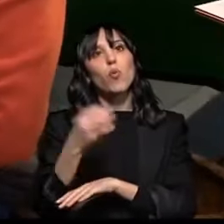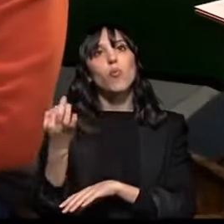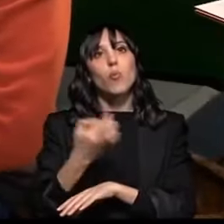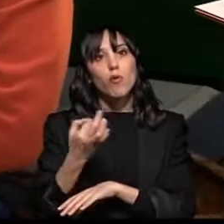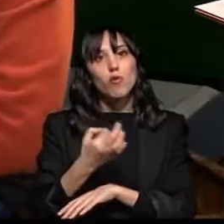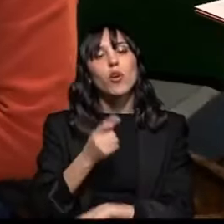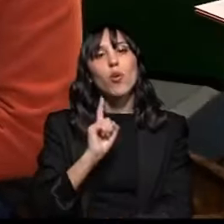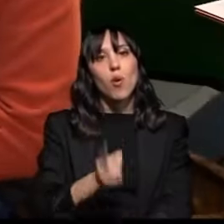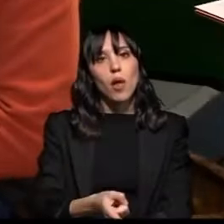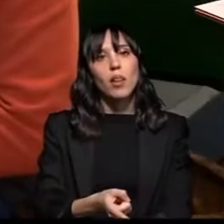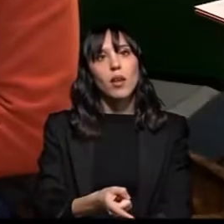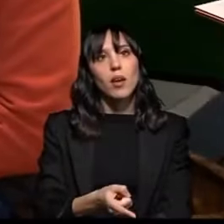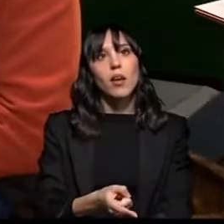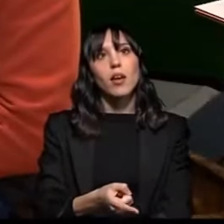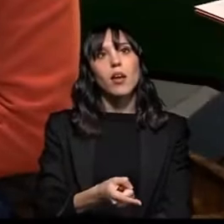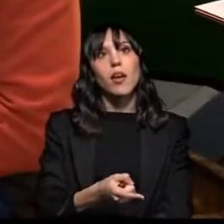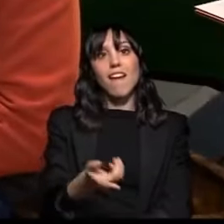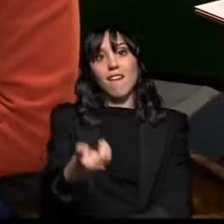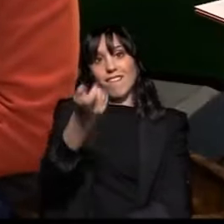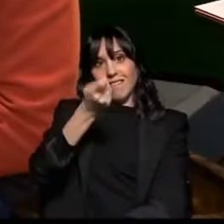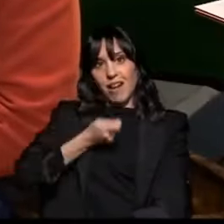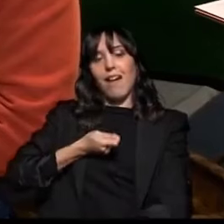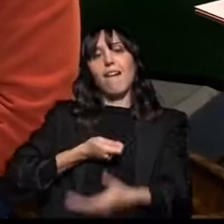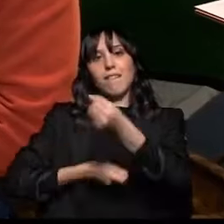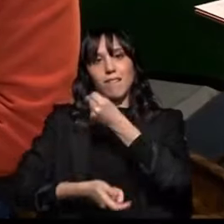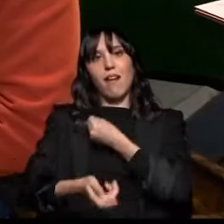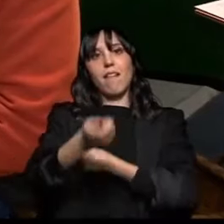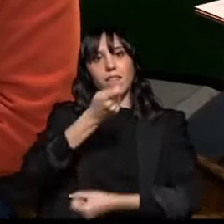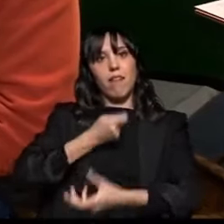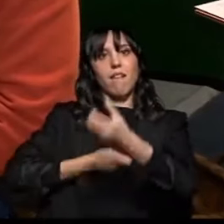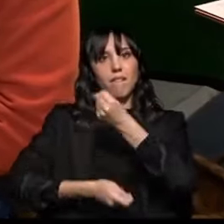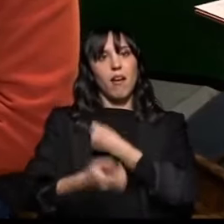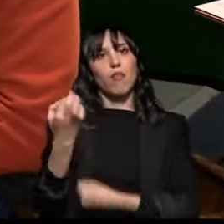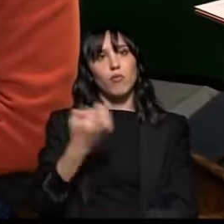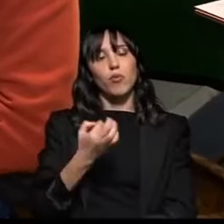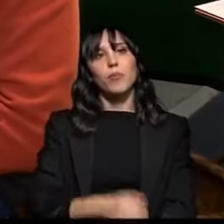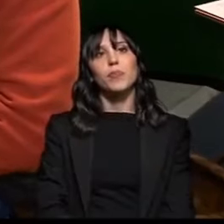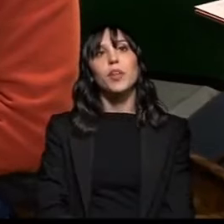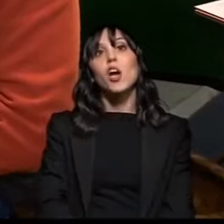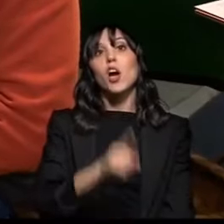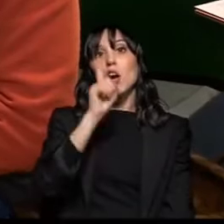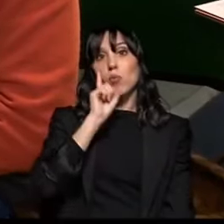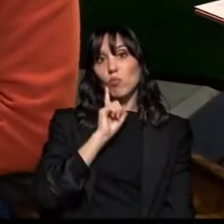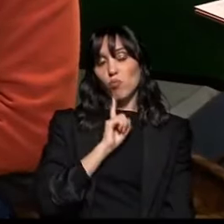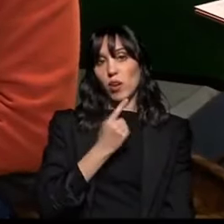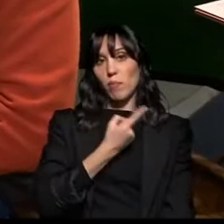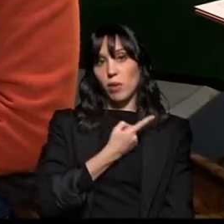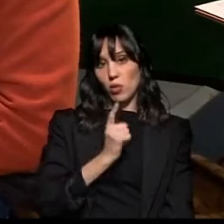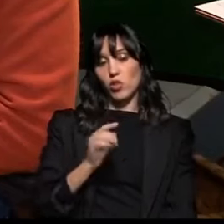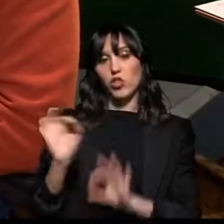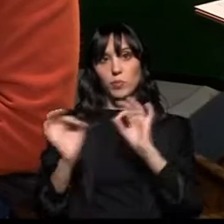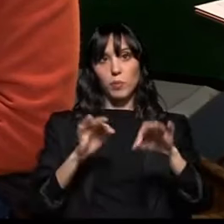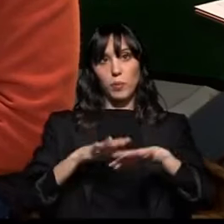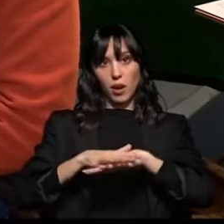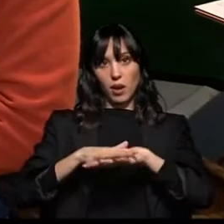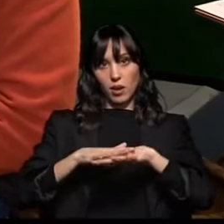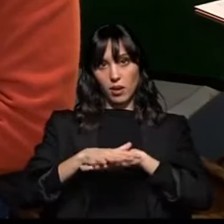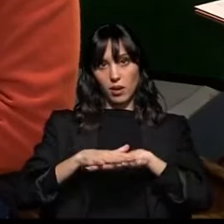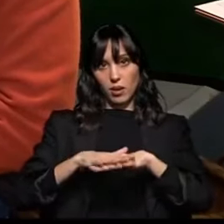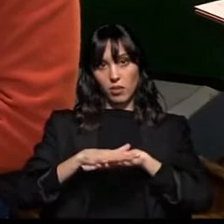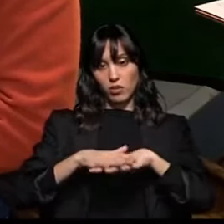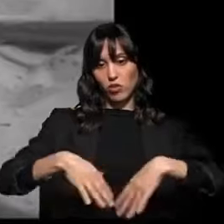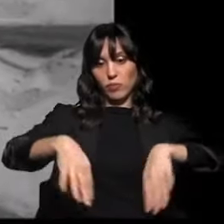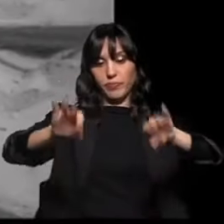riba, bem daí de puxar o barco. A mulher tinha que botar as redes, as estender as redes na